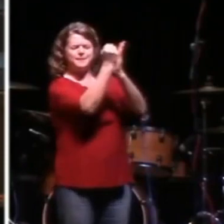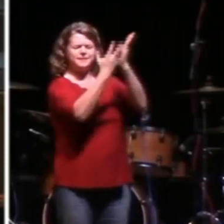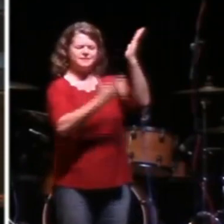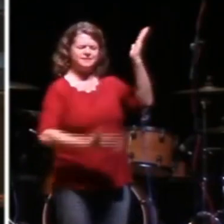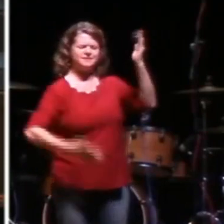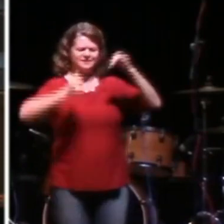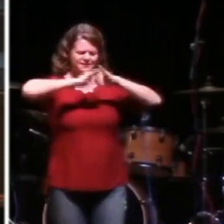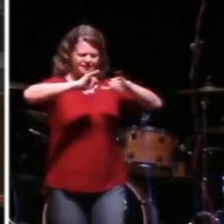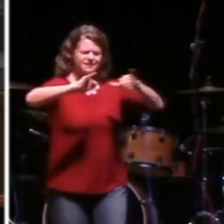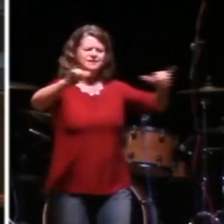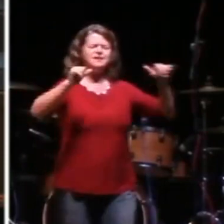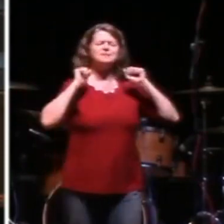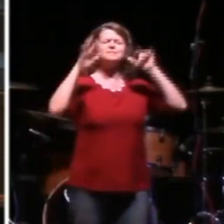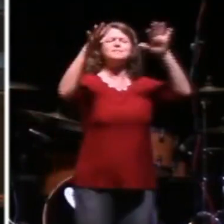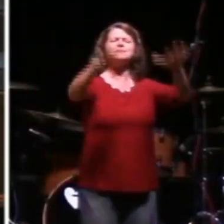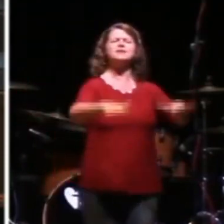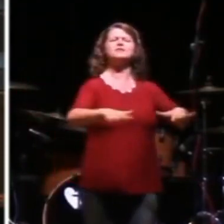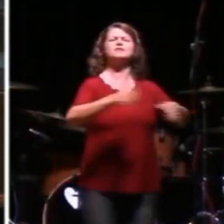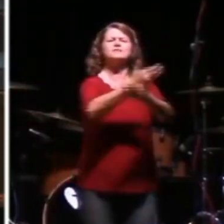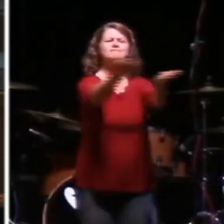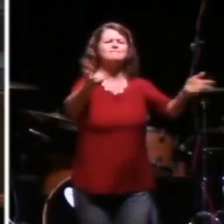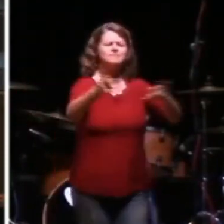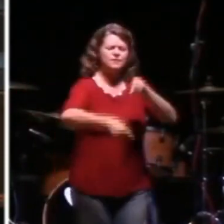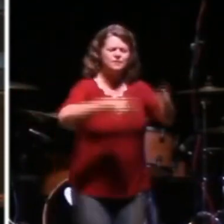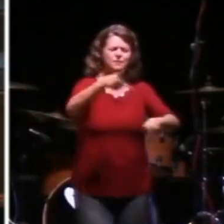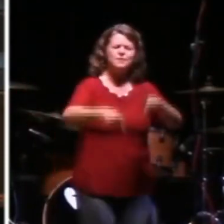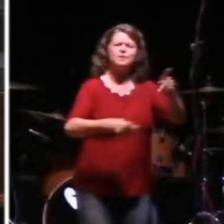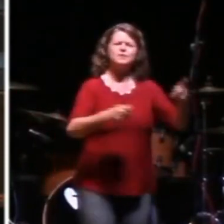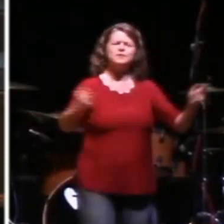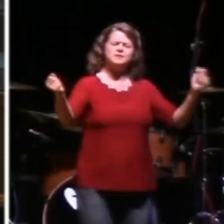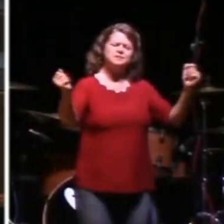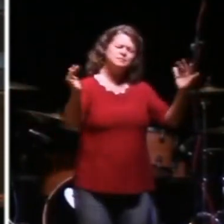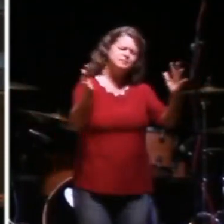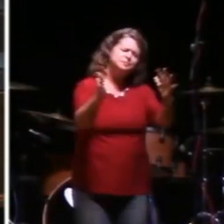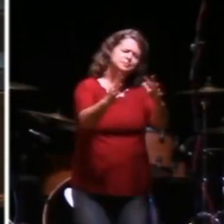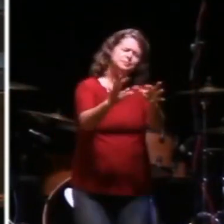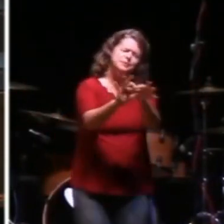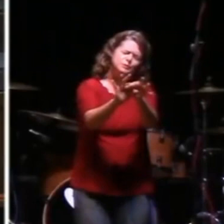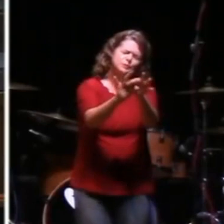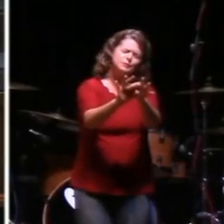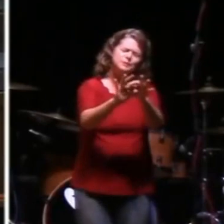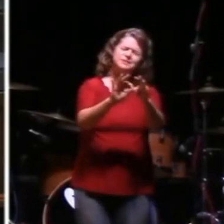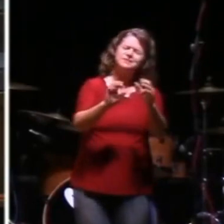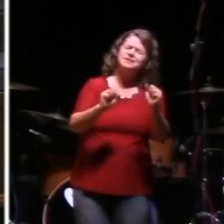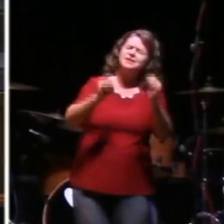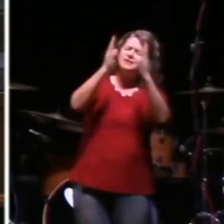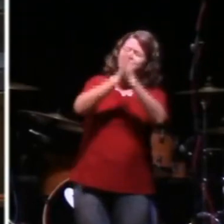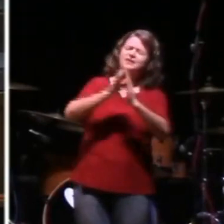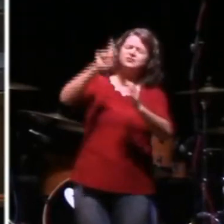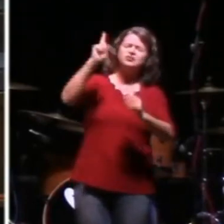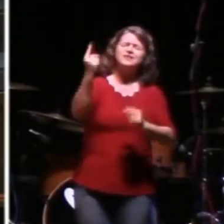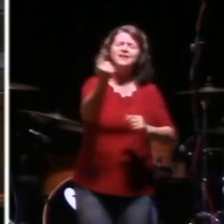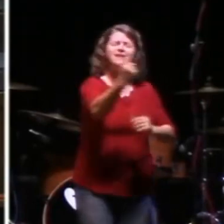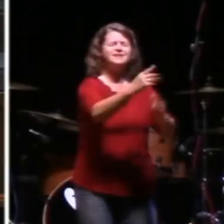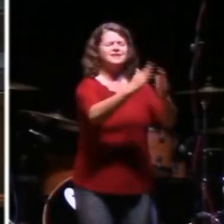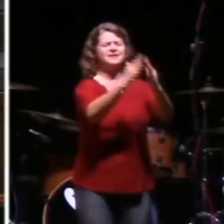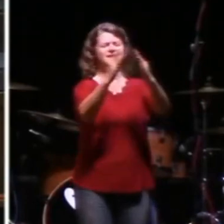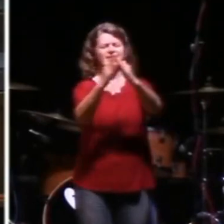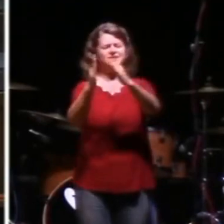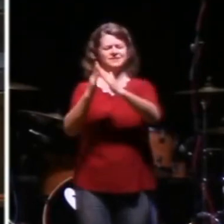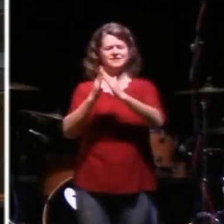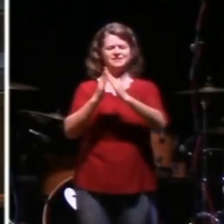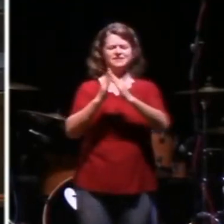teu povo que se reúne em teu nome em cada uma dessas casas estabelecer o seu domínio